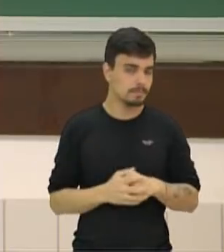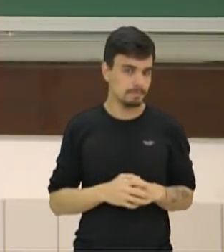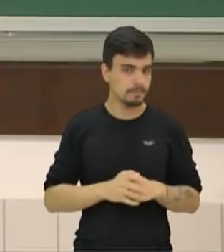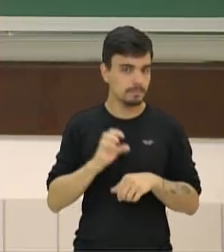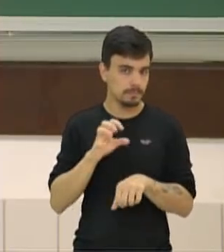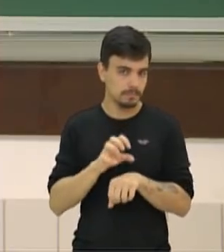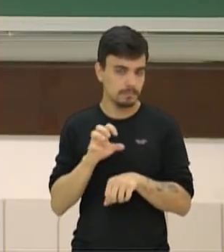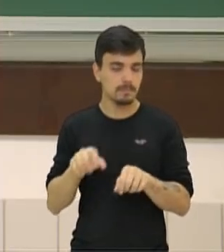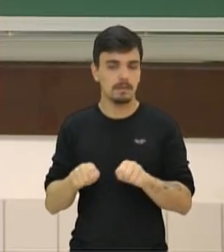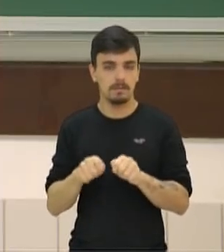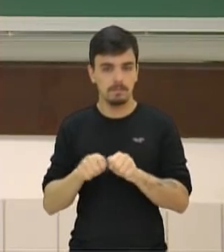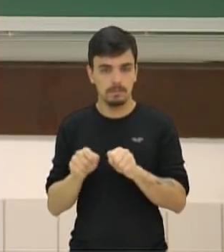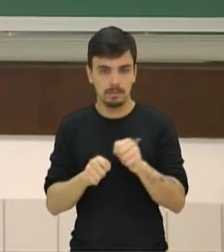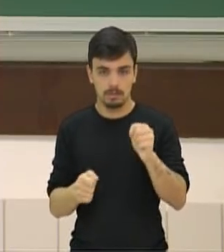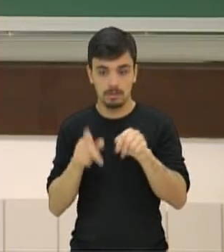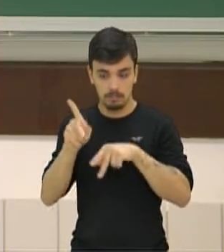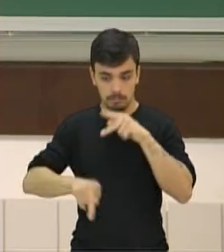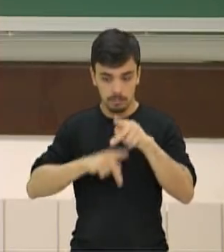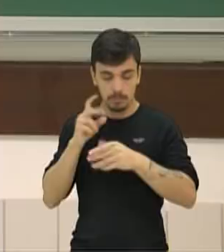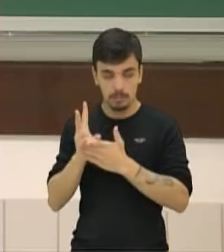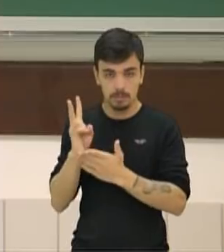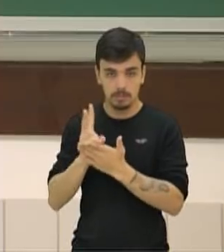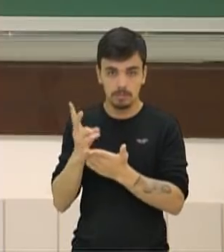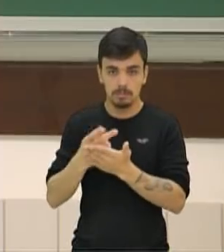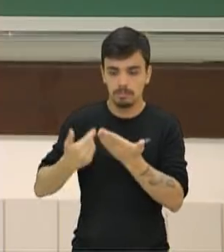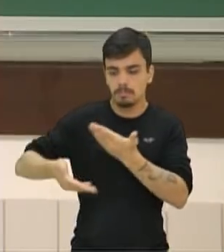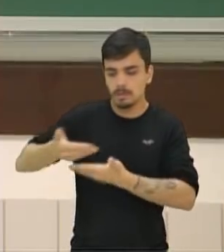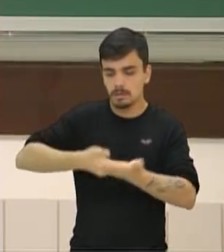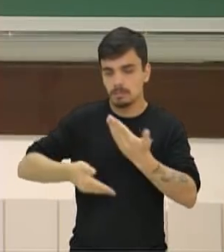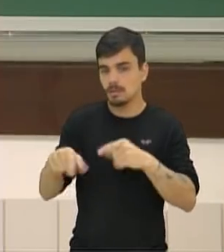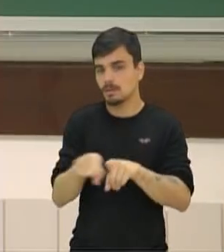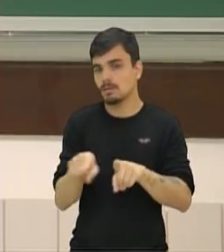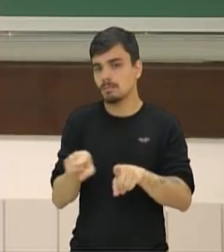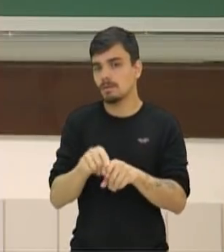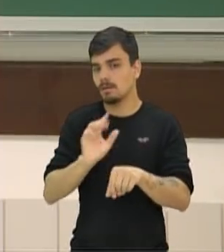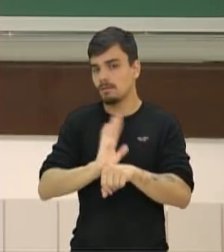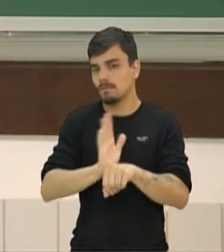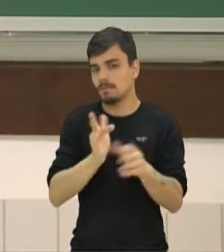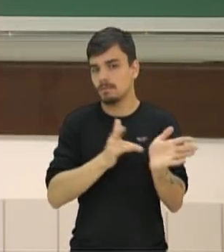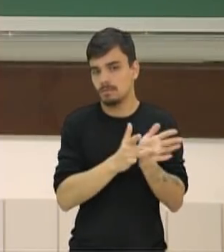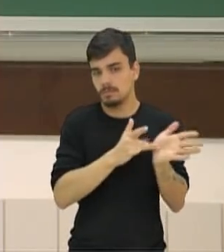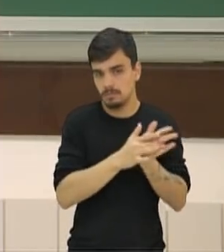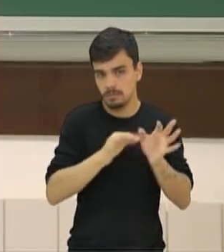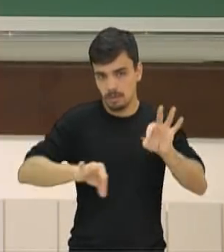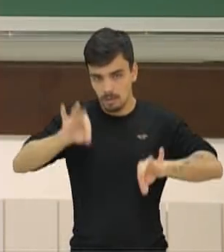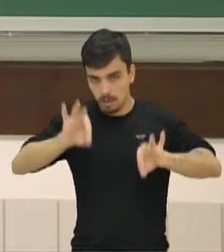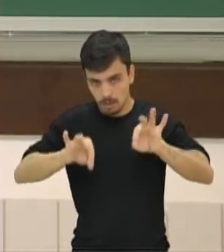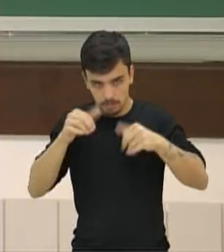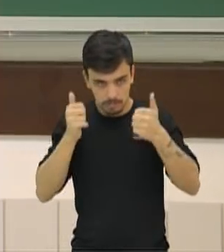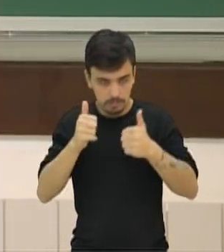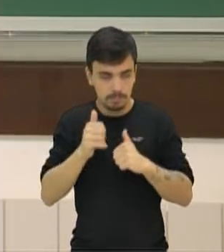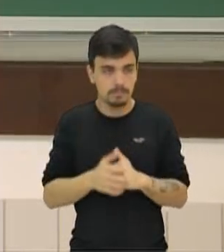isso, colocavam os povos indígenas, os colonos para participar também das encenações teatrais.